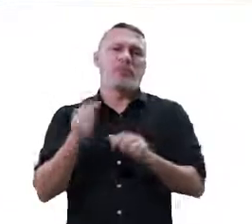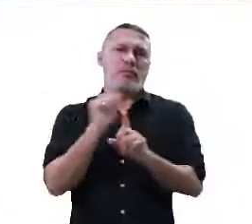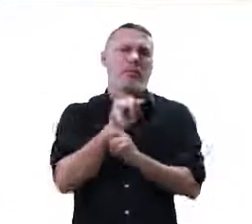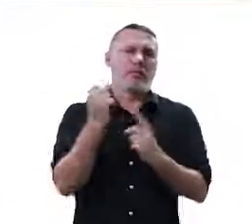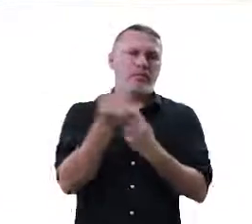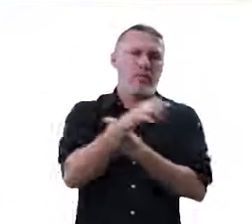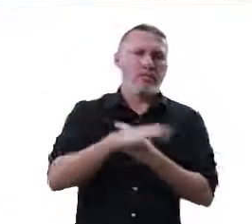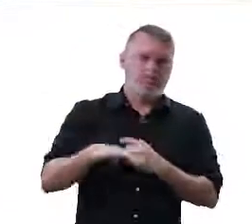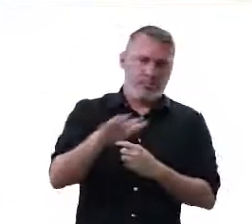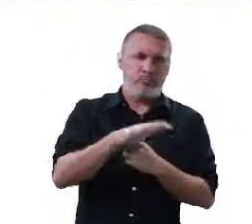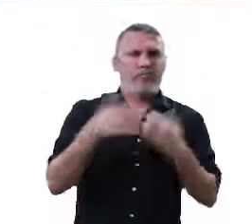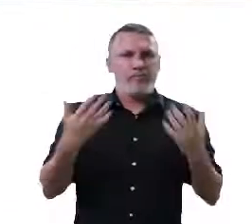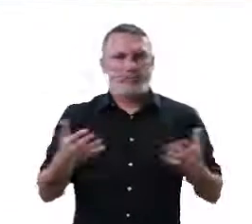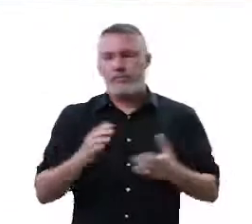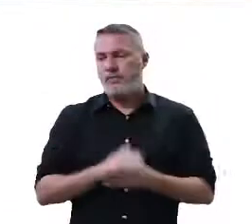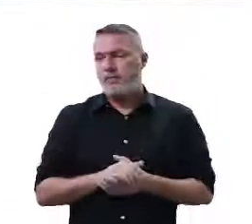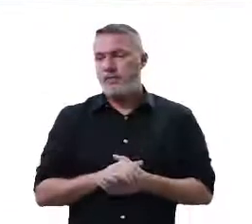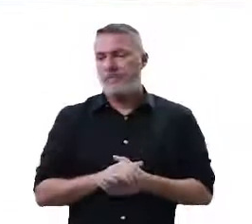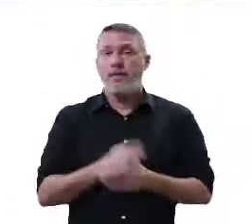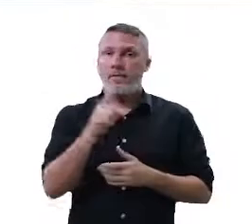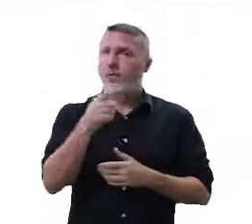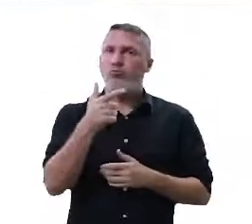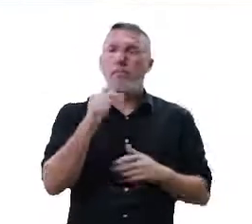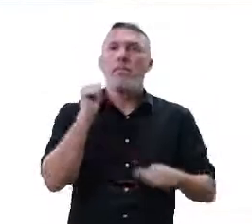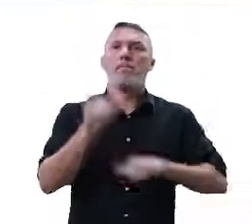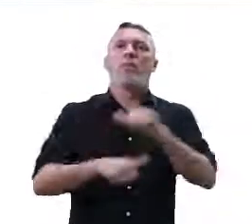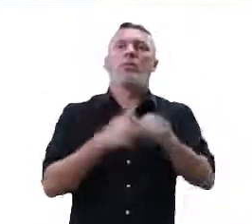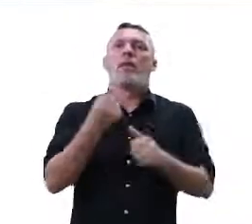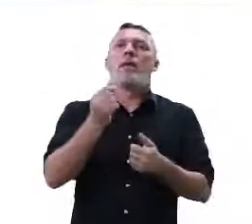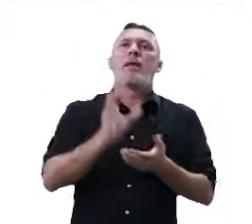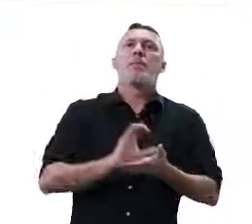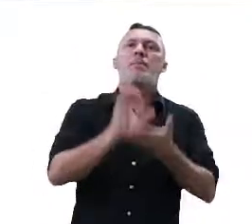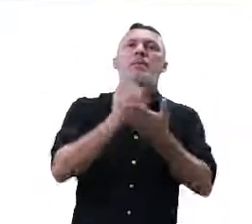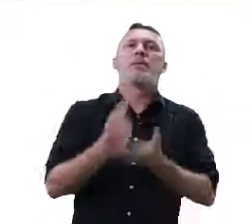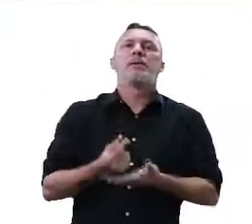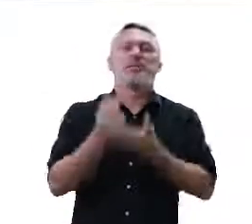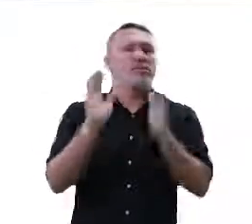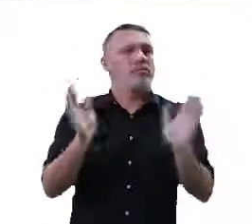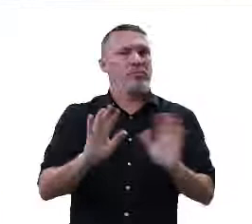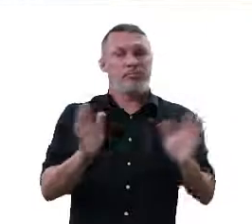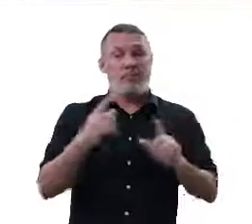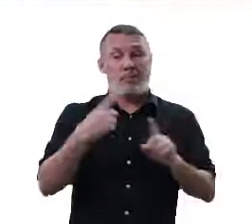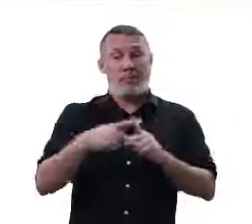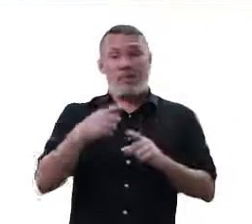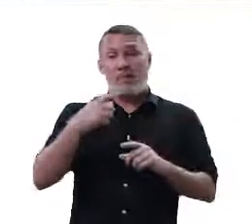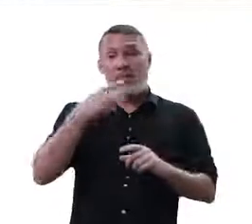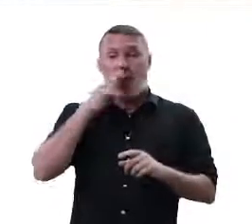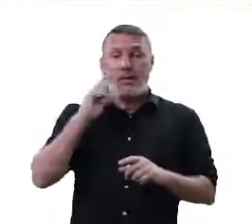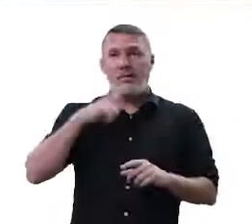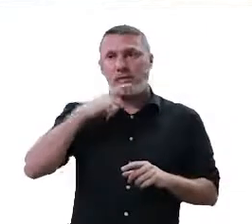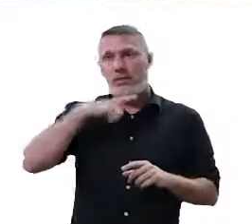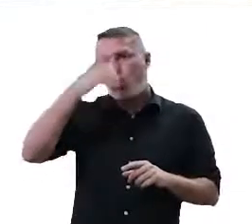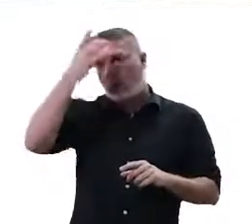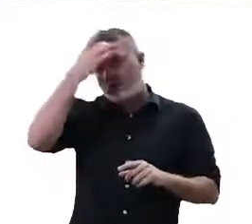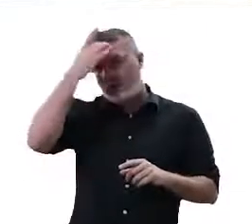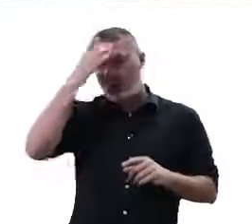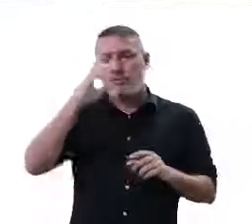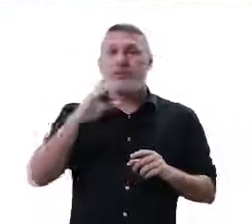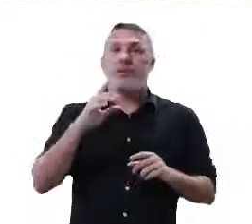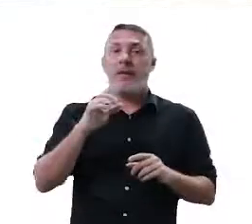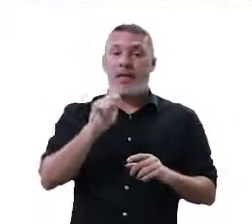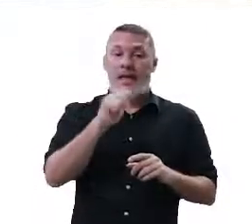transformações sociais. Então, você não tem revoluções anticapitalistas, porque na percepção do Marx,